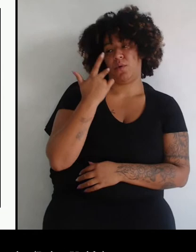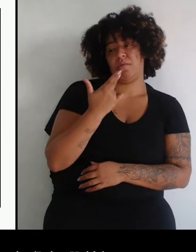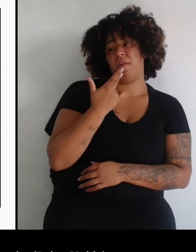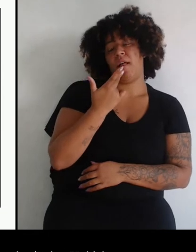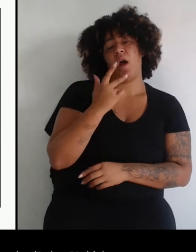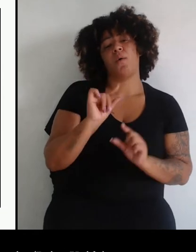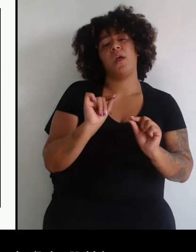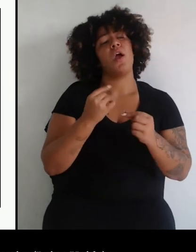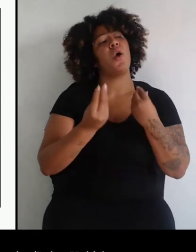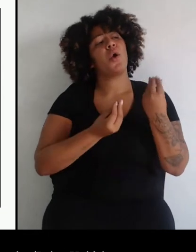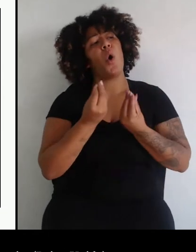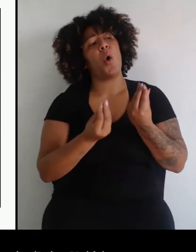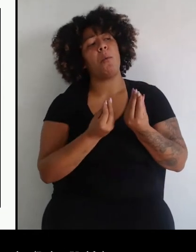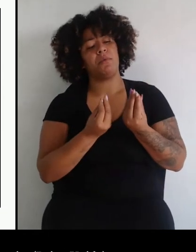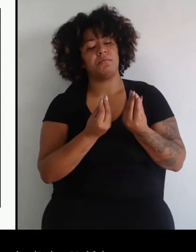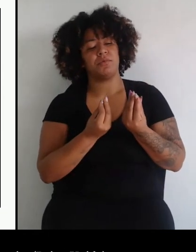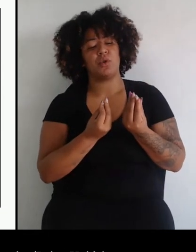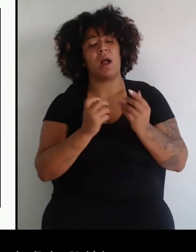dizer